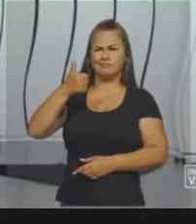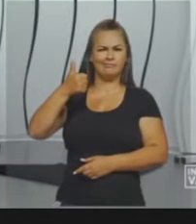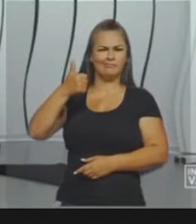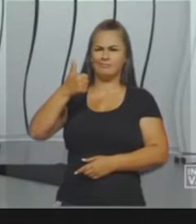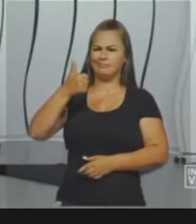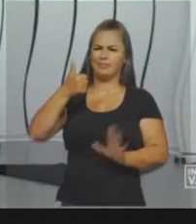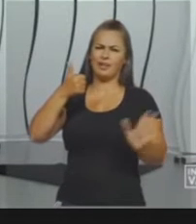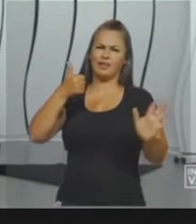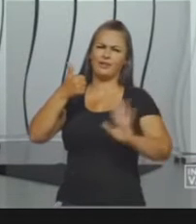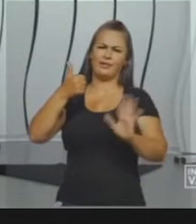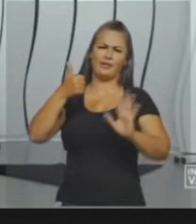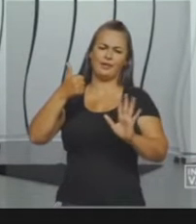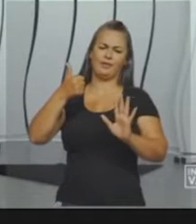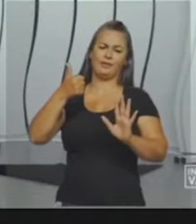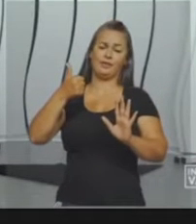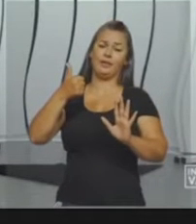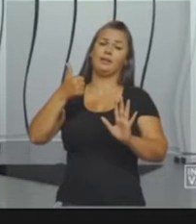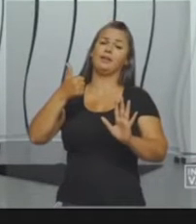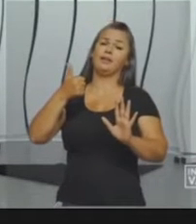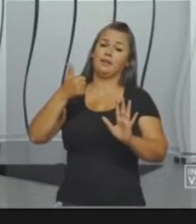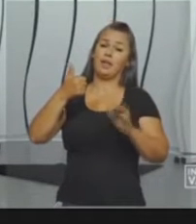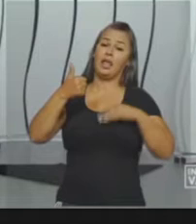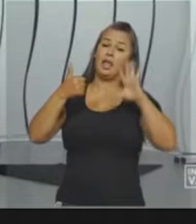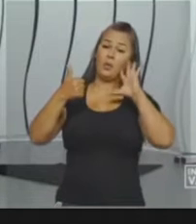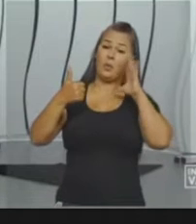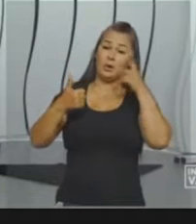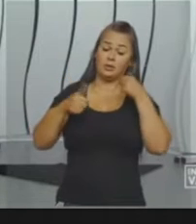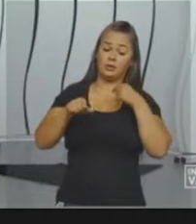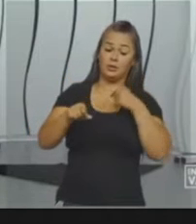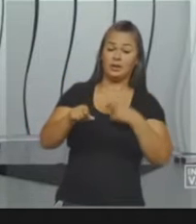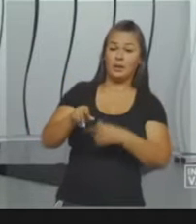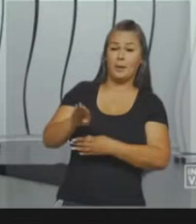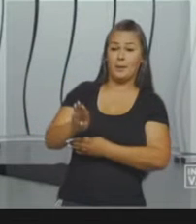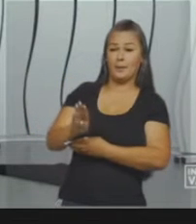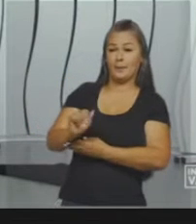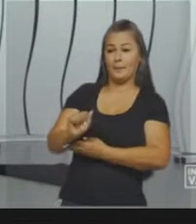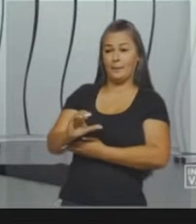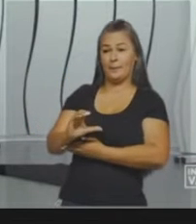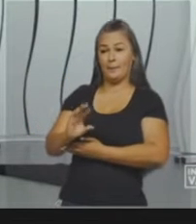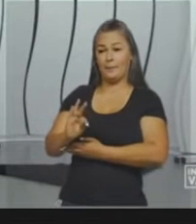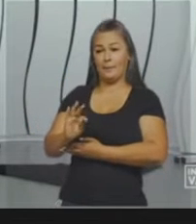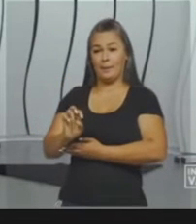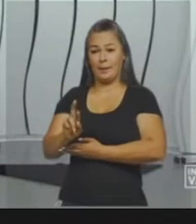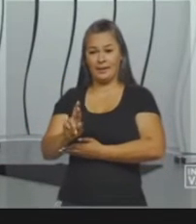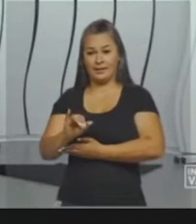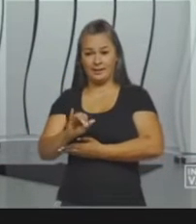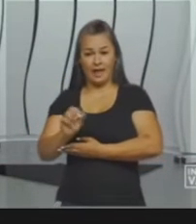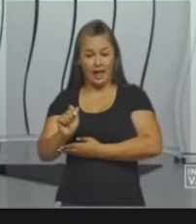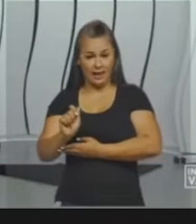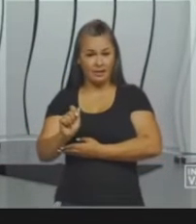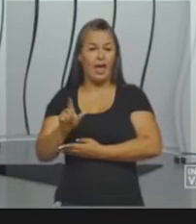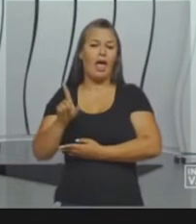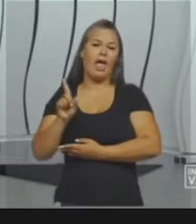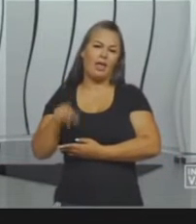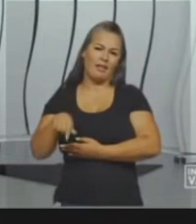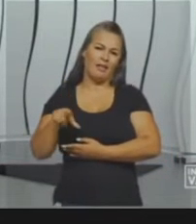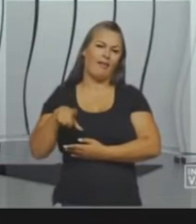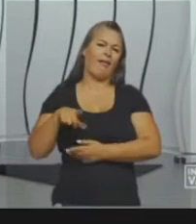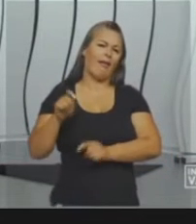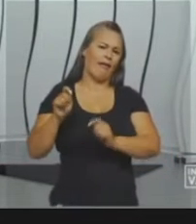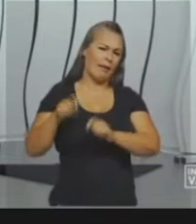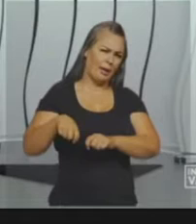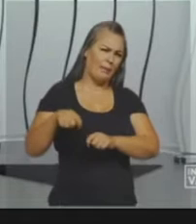em quantidade pelo menos, está aqui, ó, são as bactérias. Tem bactéria capaz de viver no gelo, bactéria capaz de viver muito